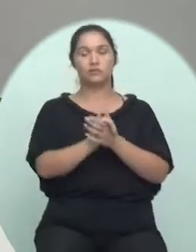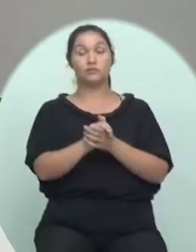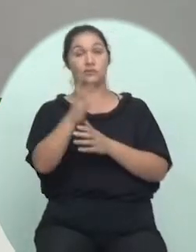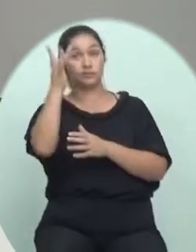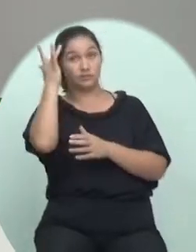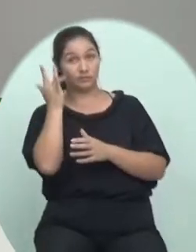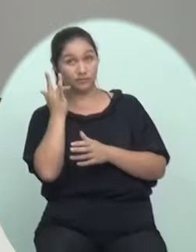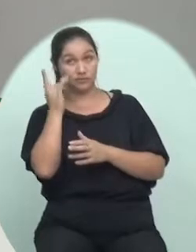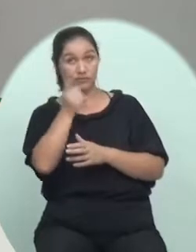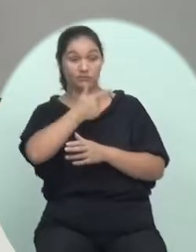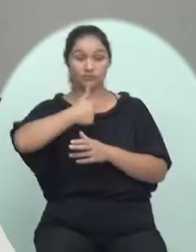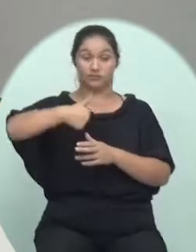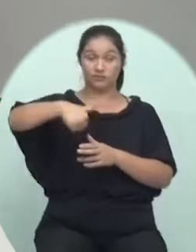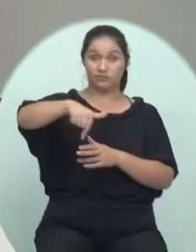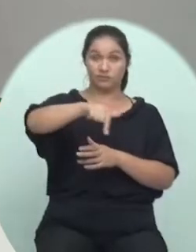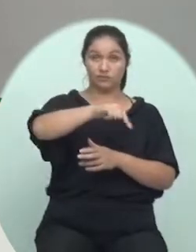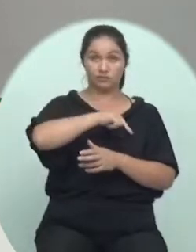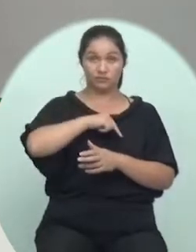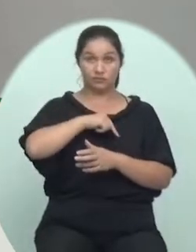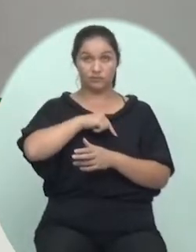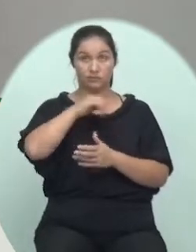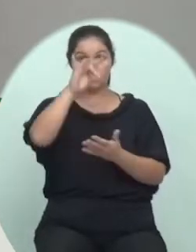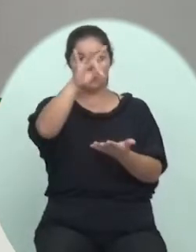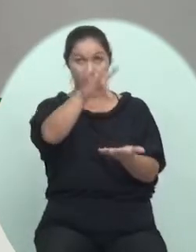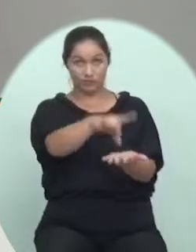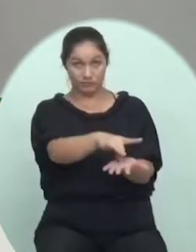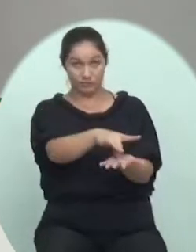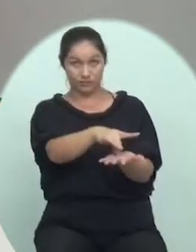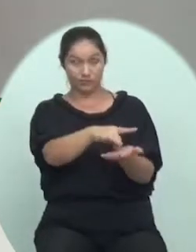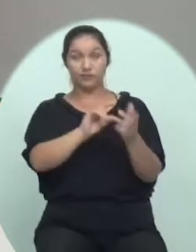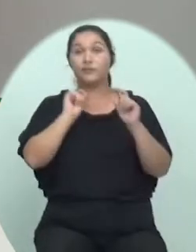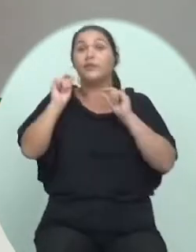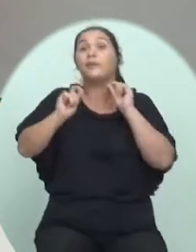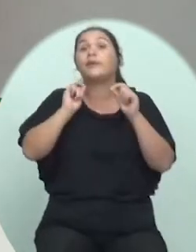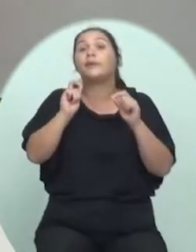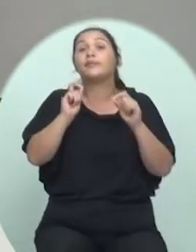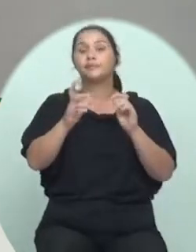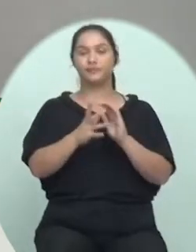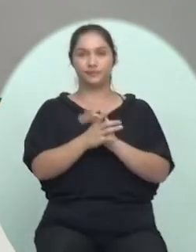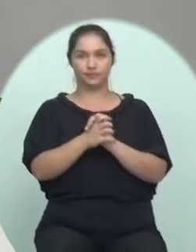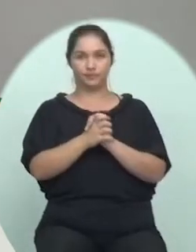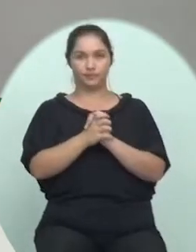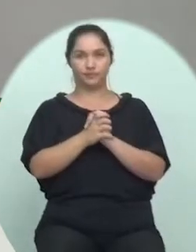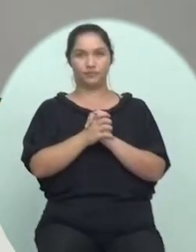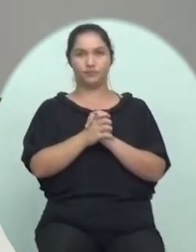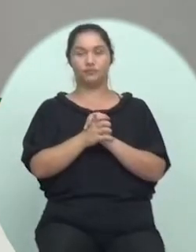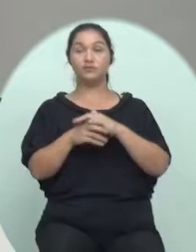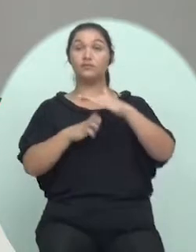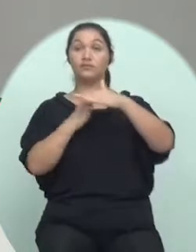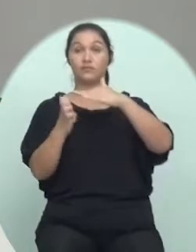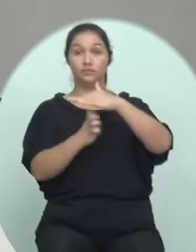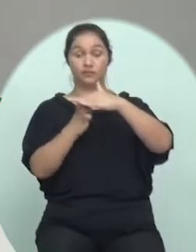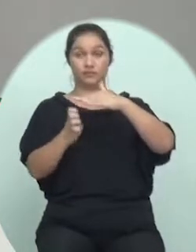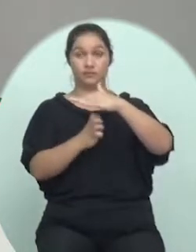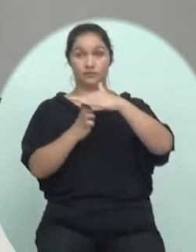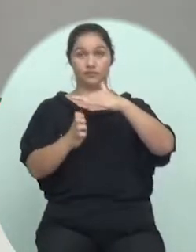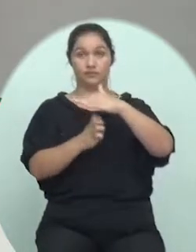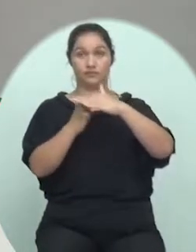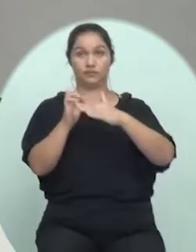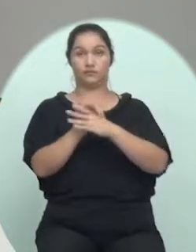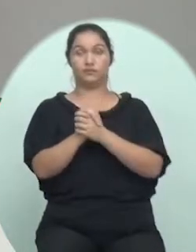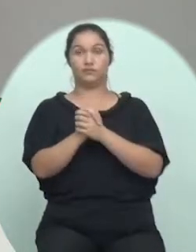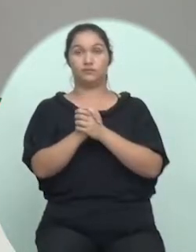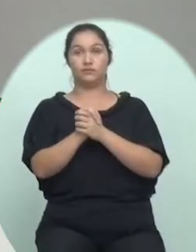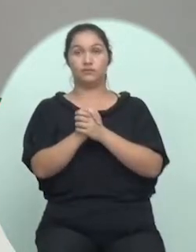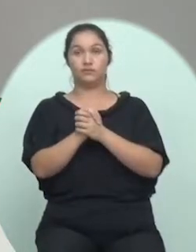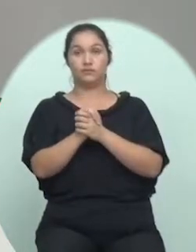estaremos formalizando, já deve estar protocolado, que vai tratar também sobre a empresa que presta serviço de limpeza